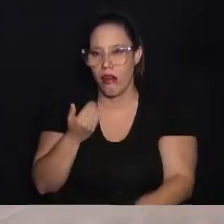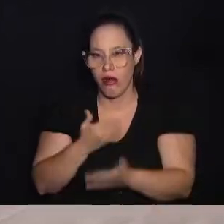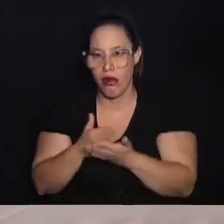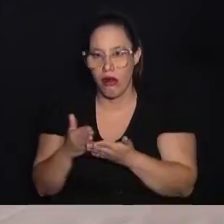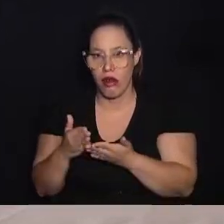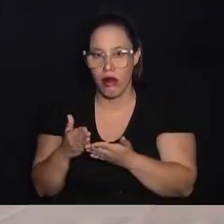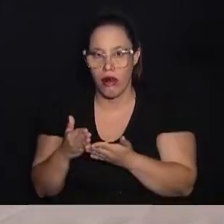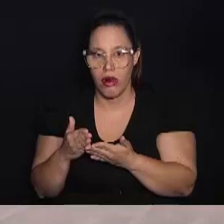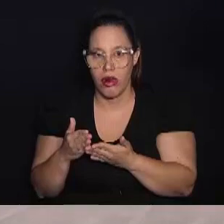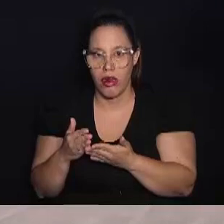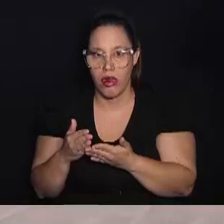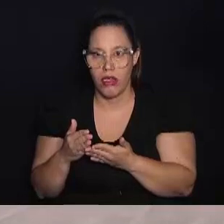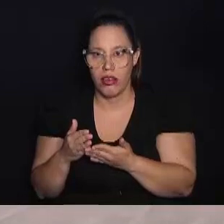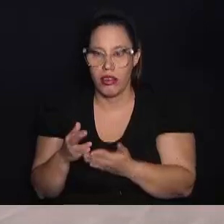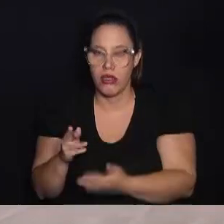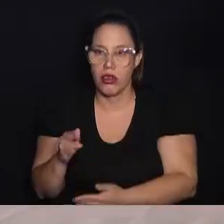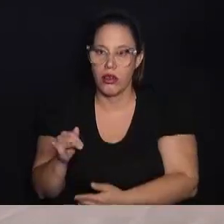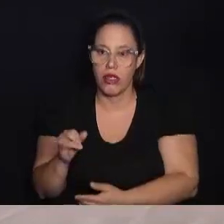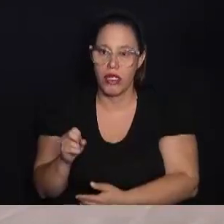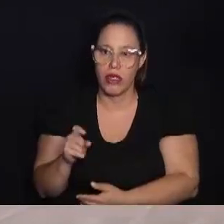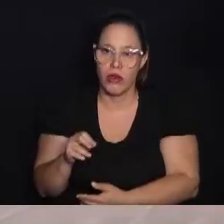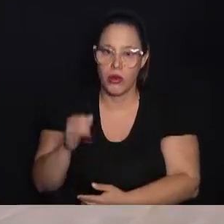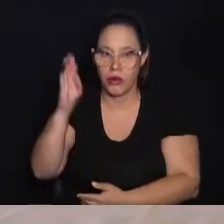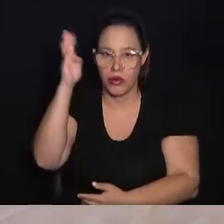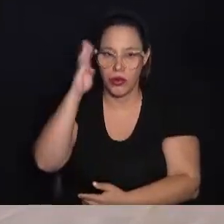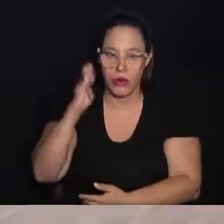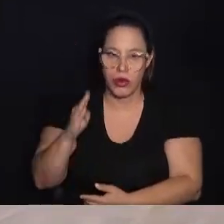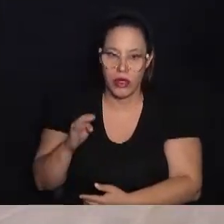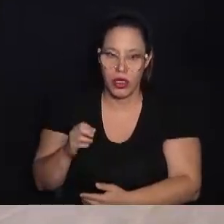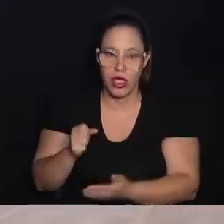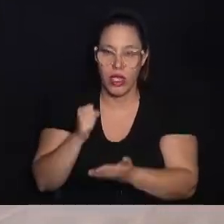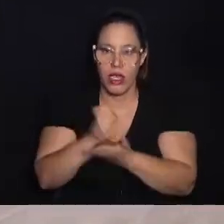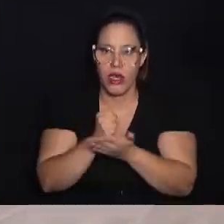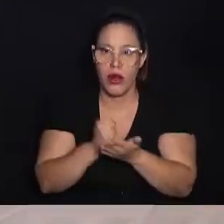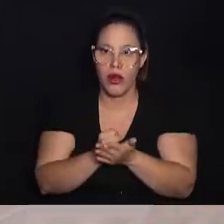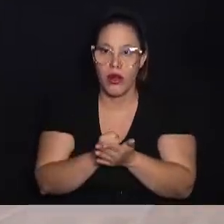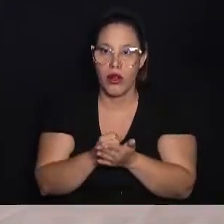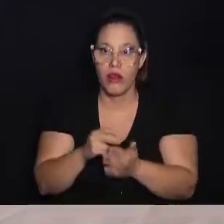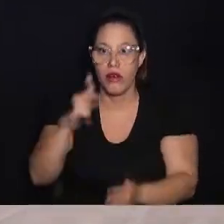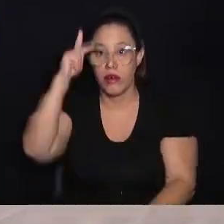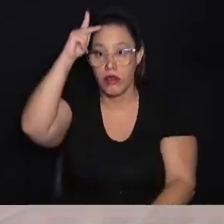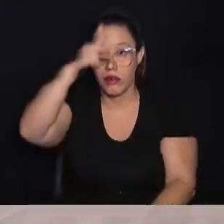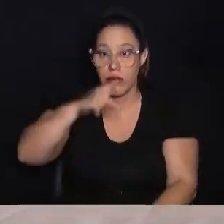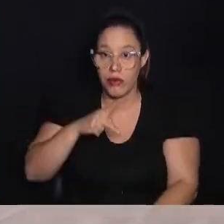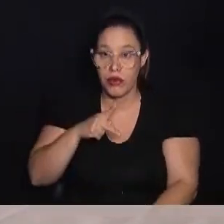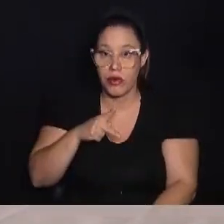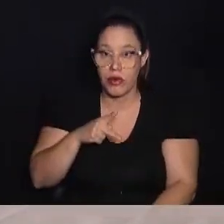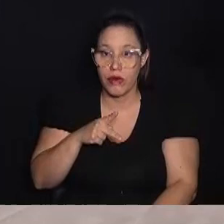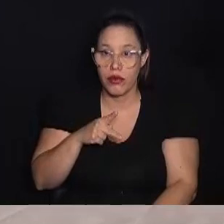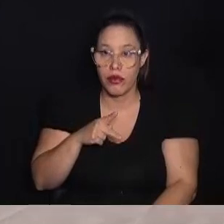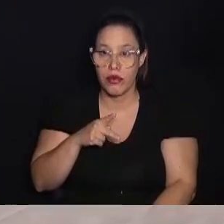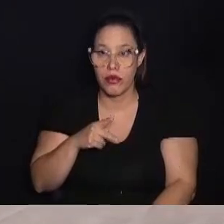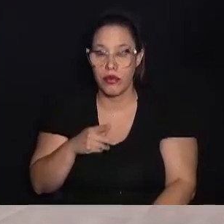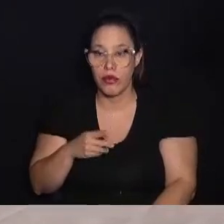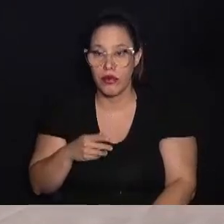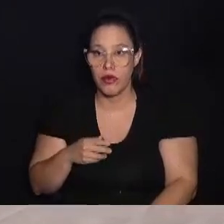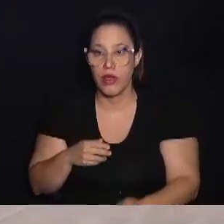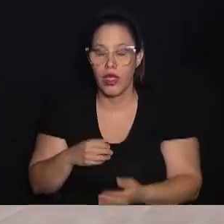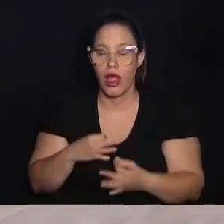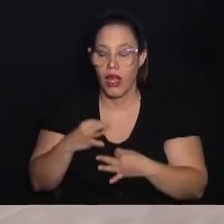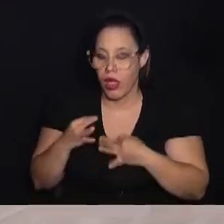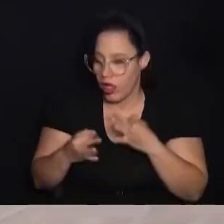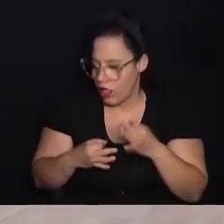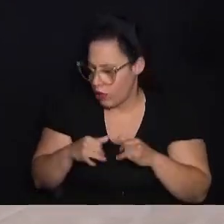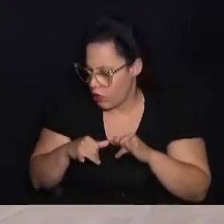frequência no carrinho de compras do brasileiro? As marcas próprias elas acabam sendo uma estratégia que os próprios supermercados têm